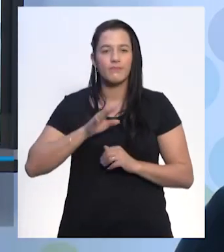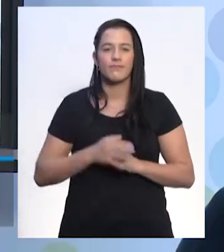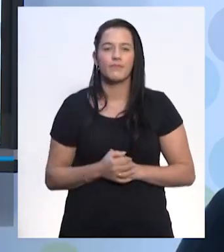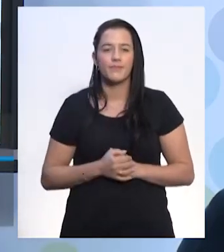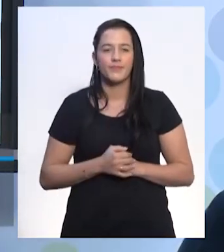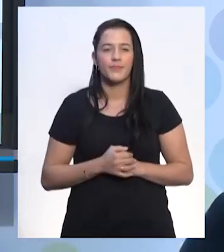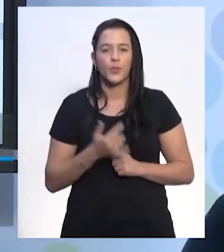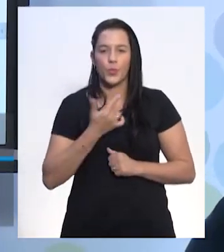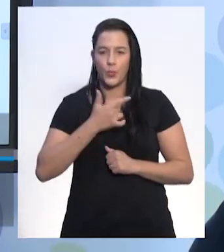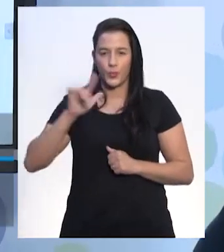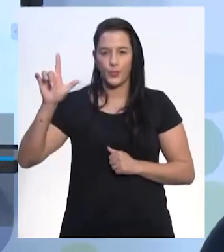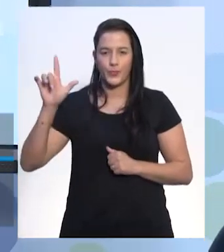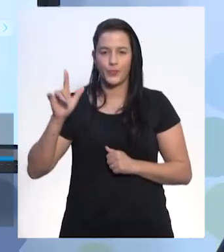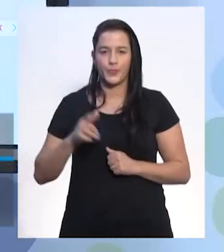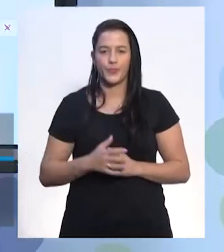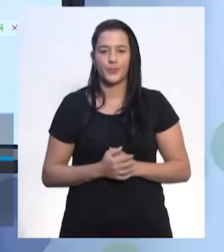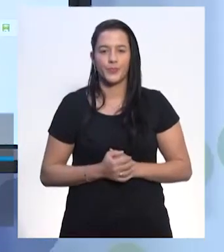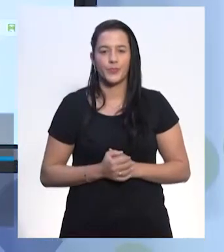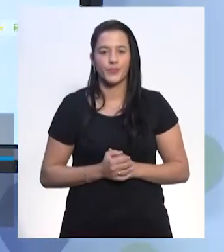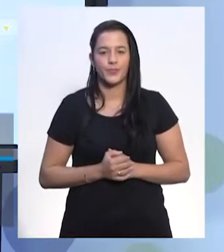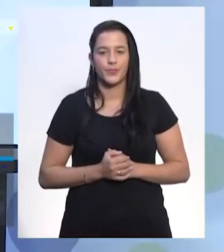Juliana. Vamos lá.